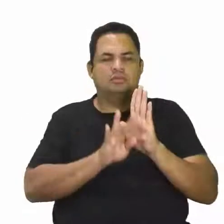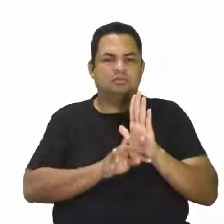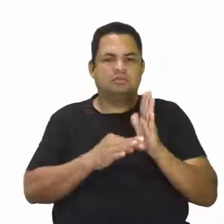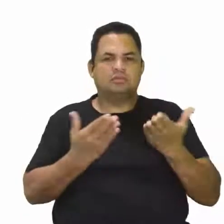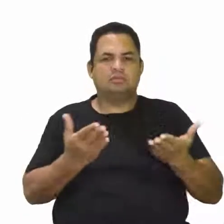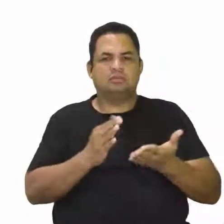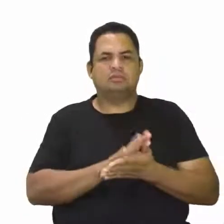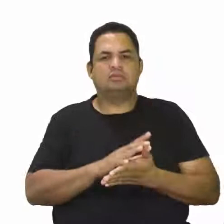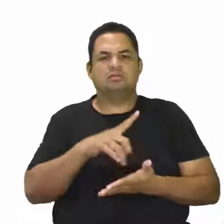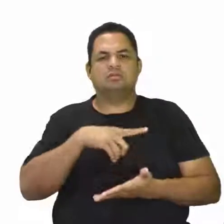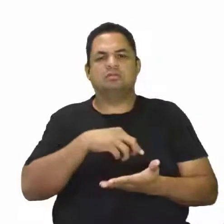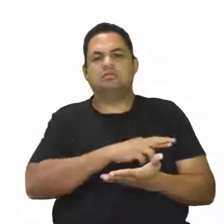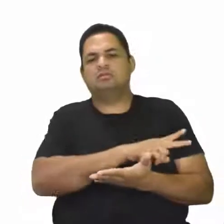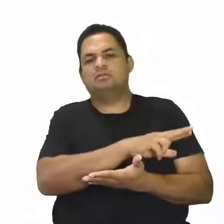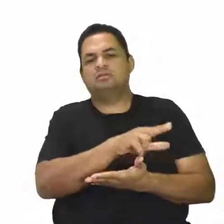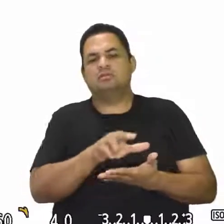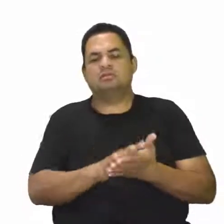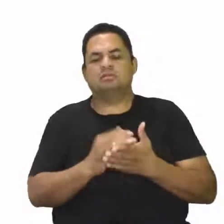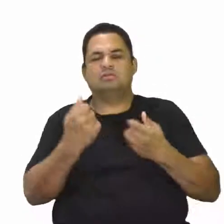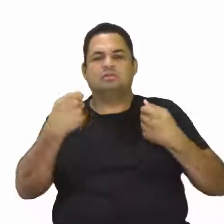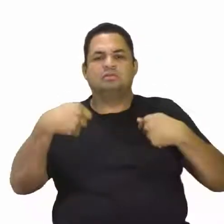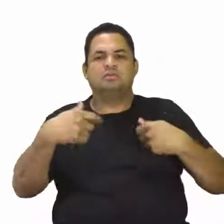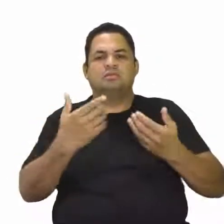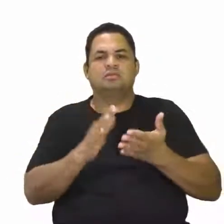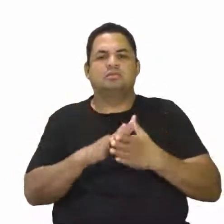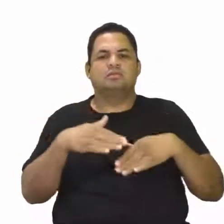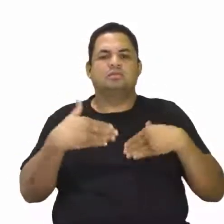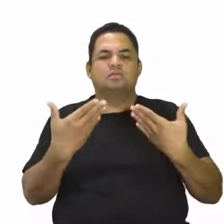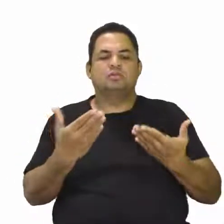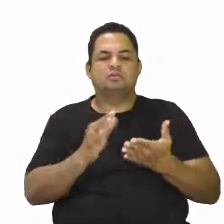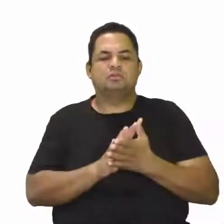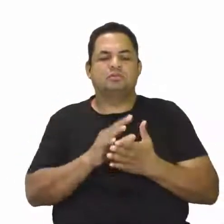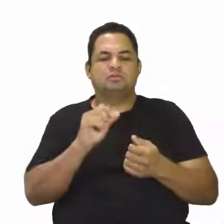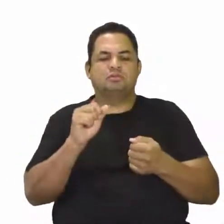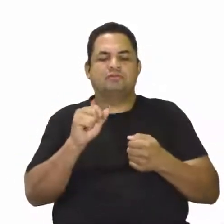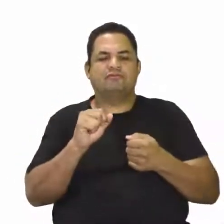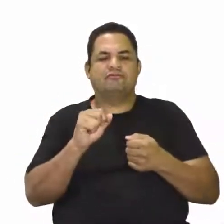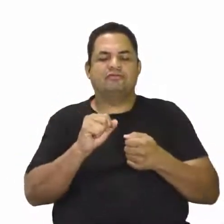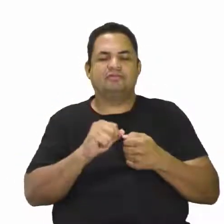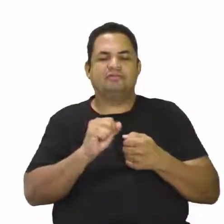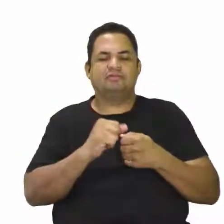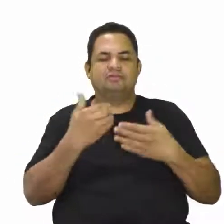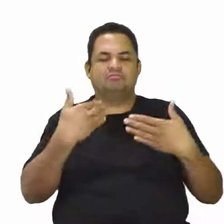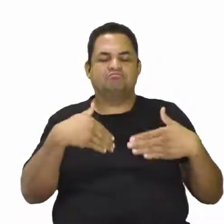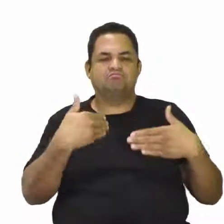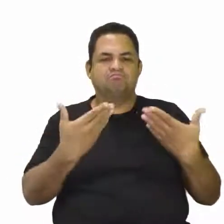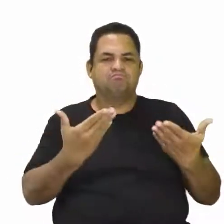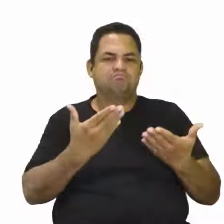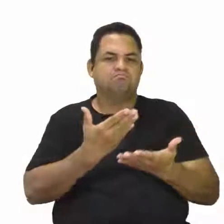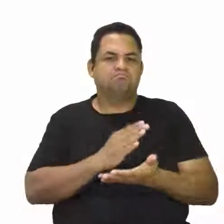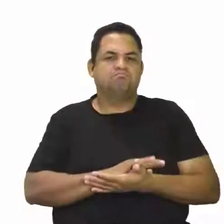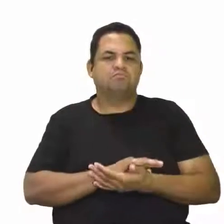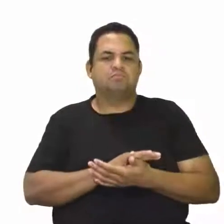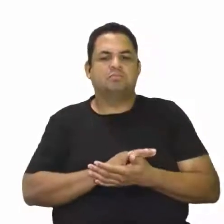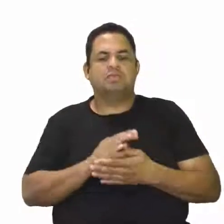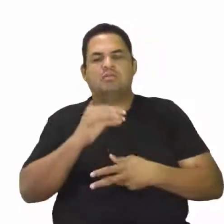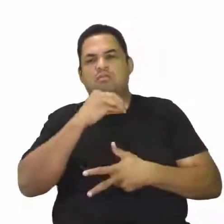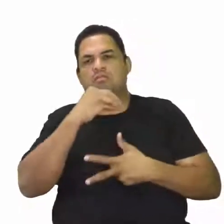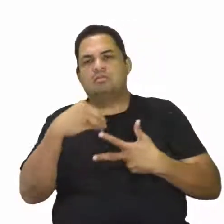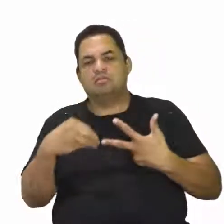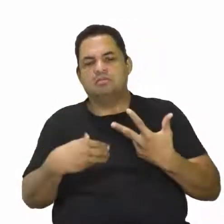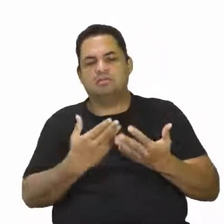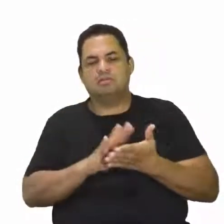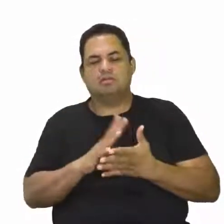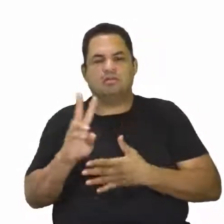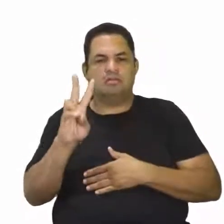texto, ela tem inúmeras competências e quando nós vamos fazer uma prova, seja ela do Enem ou uma